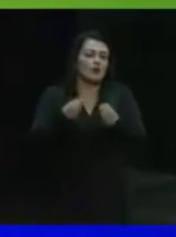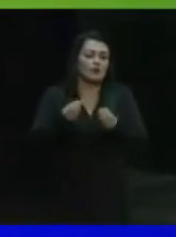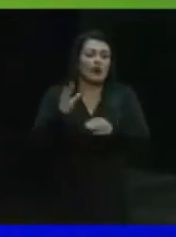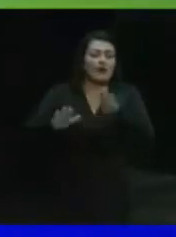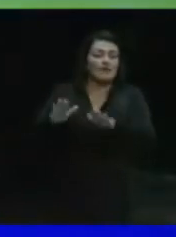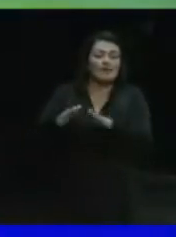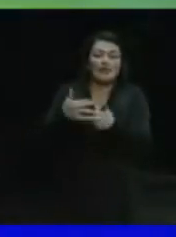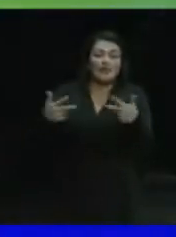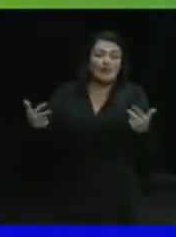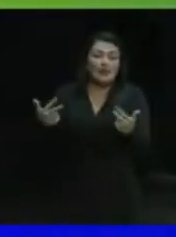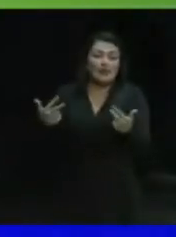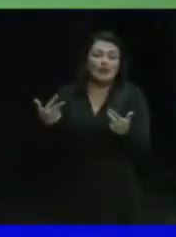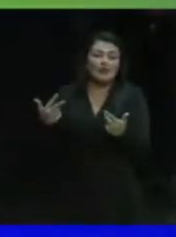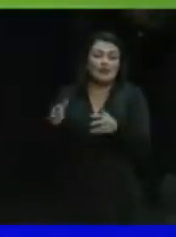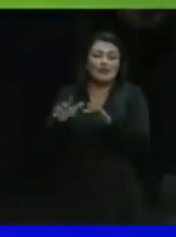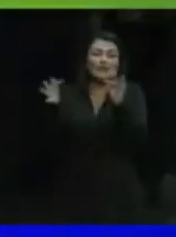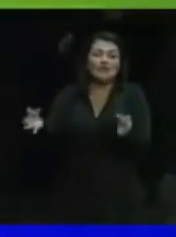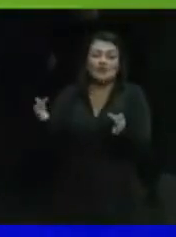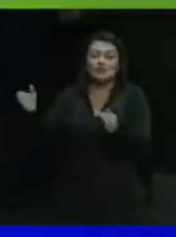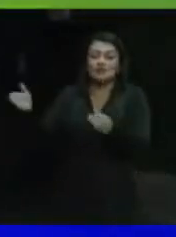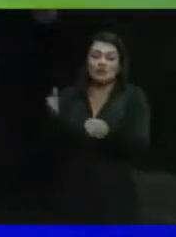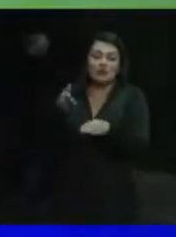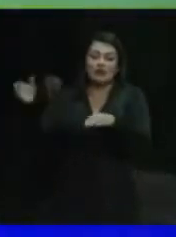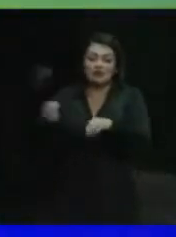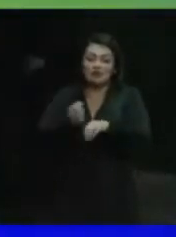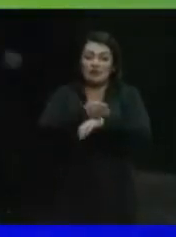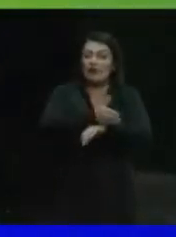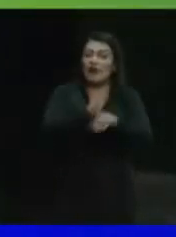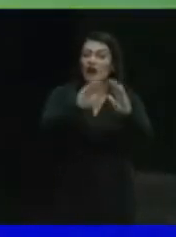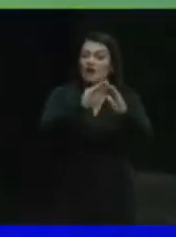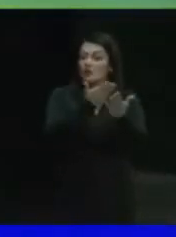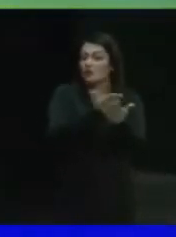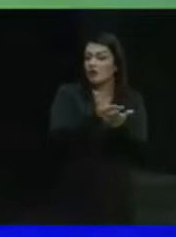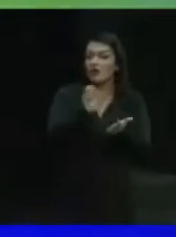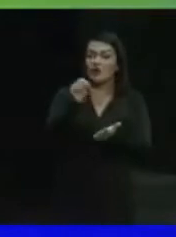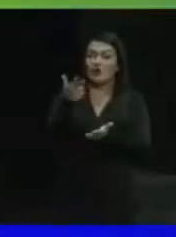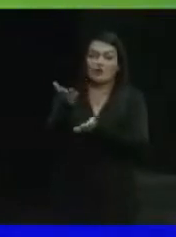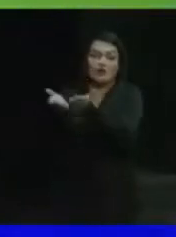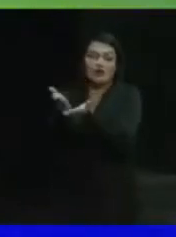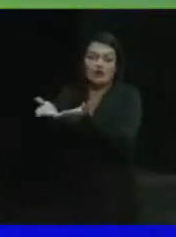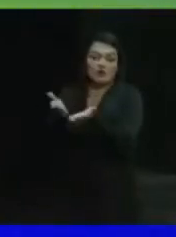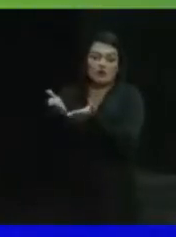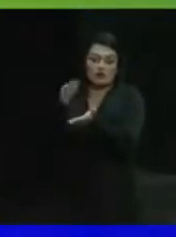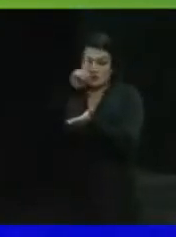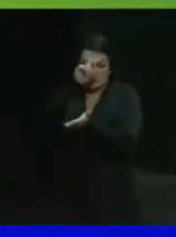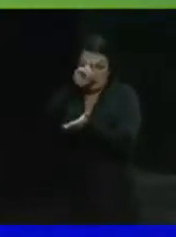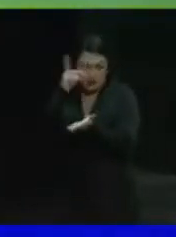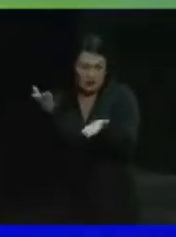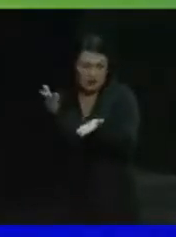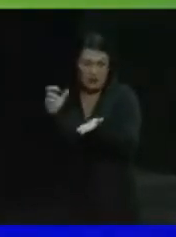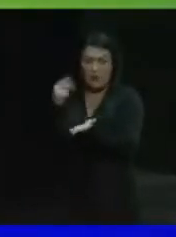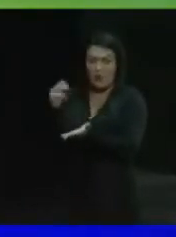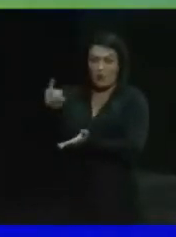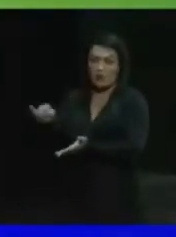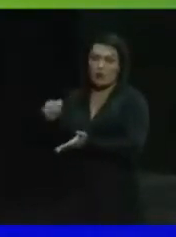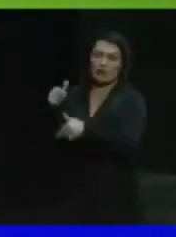simples, uma vaga no ensino, um tratamento de saúde ou uma oportunidade de trabalho. As pessoas